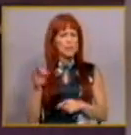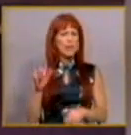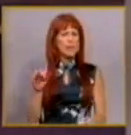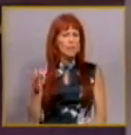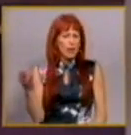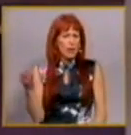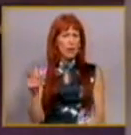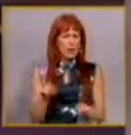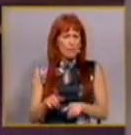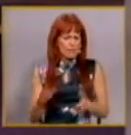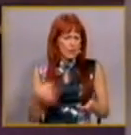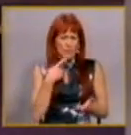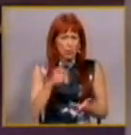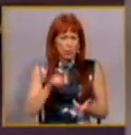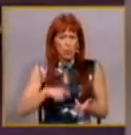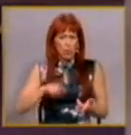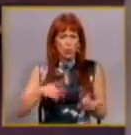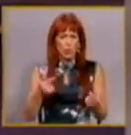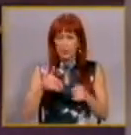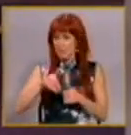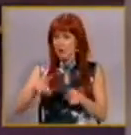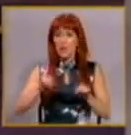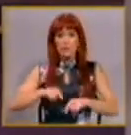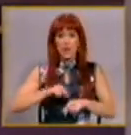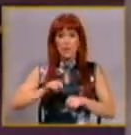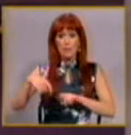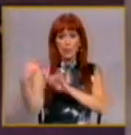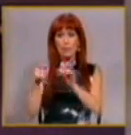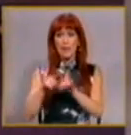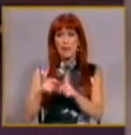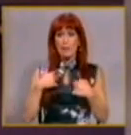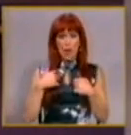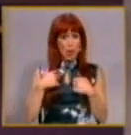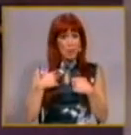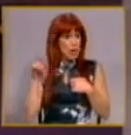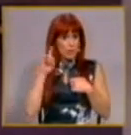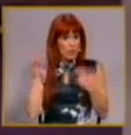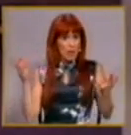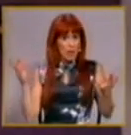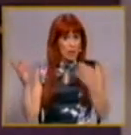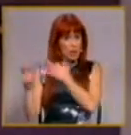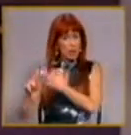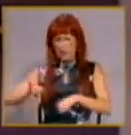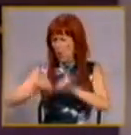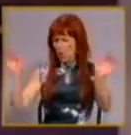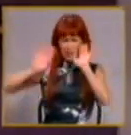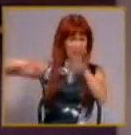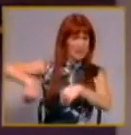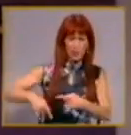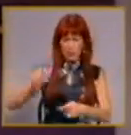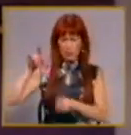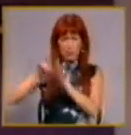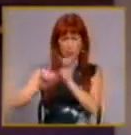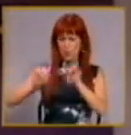Comunista, aliás, e temos colocado várias vezes, ainda esta semana também durante o debate, para nós é essencial que se rompa com este